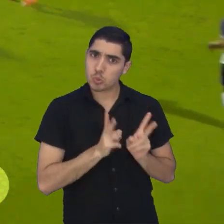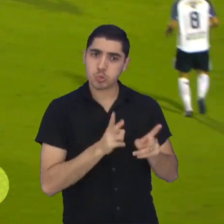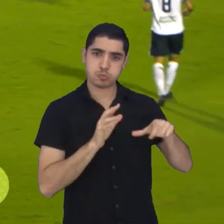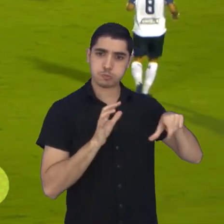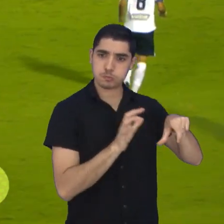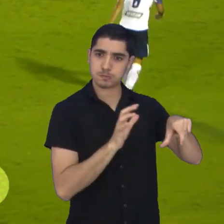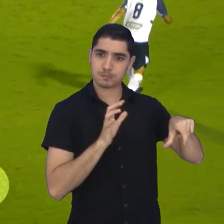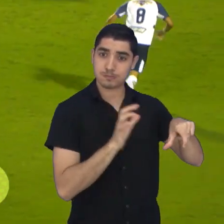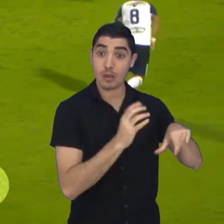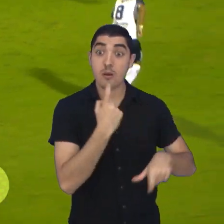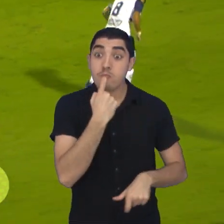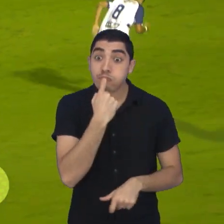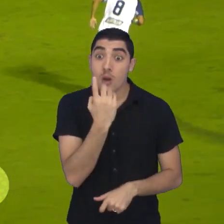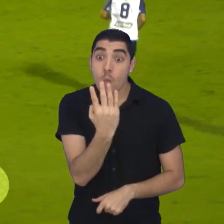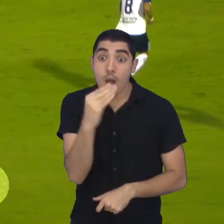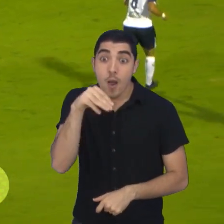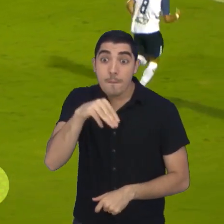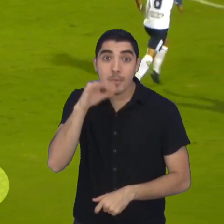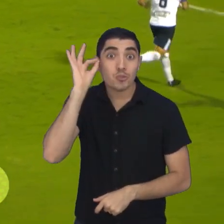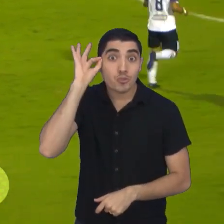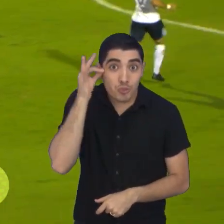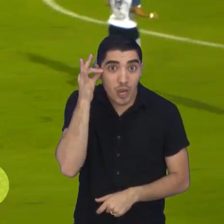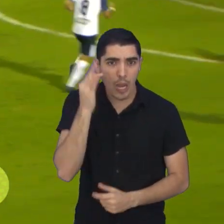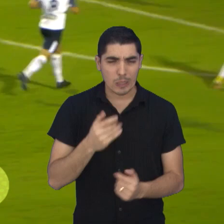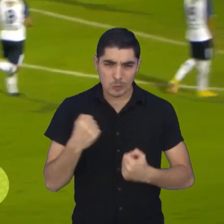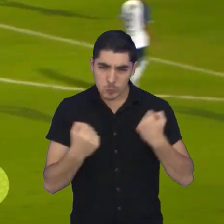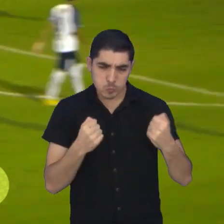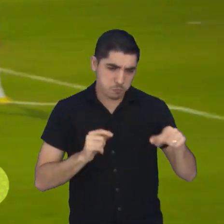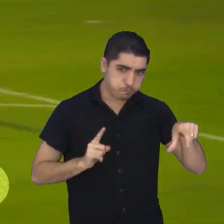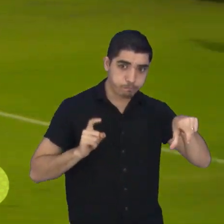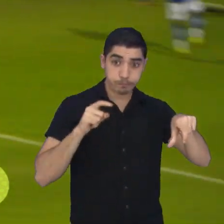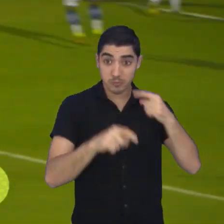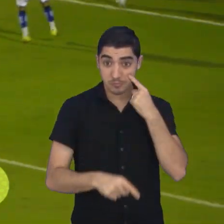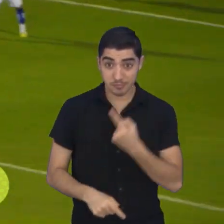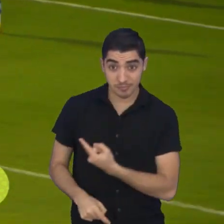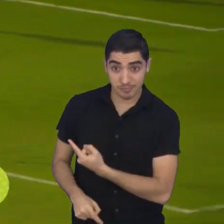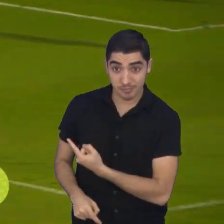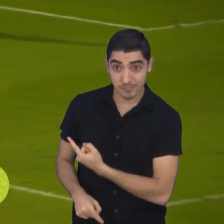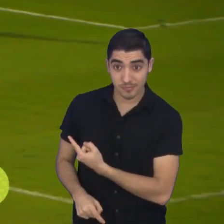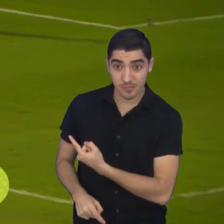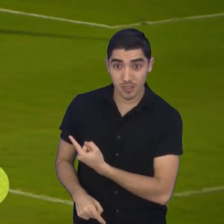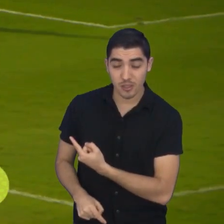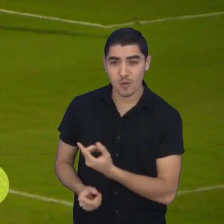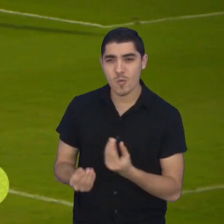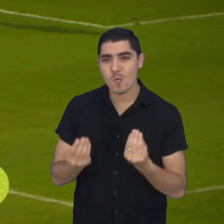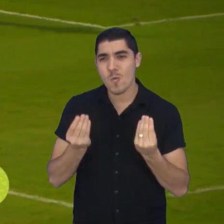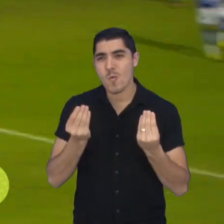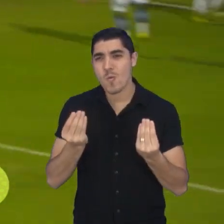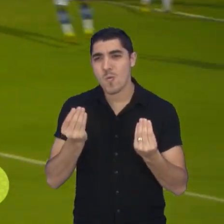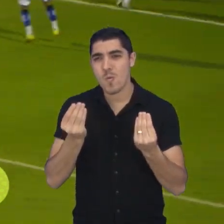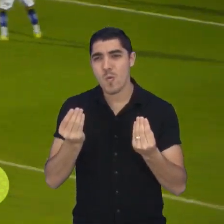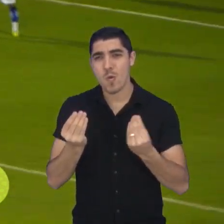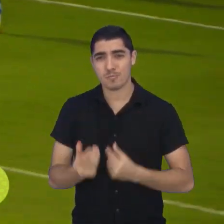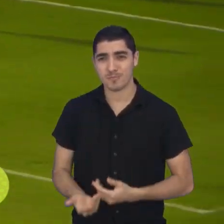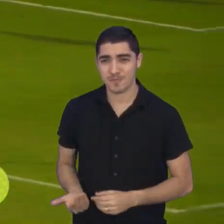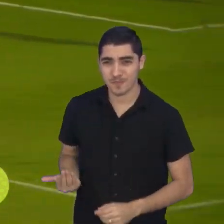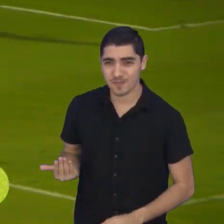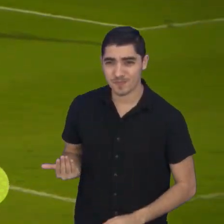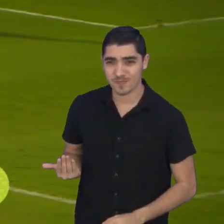a 4 minutos, novamente em jogada pela esquerda, Nicolas perdeu gol incrível.